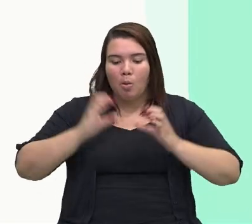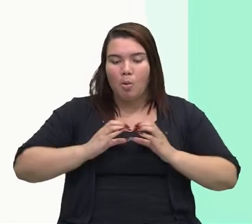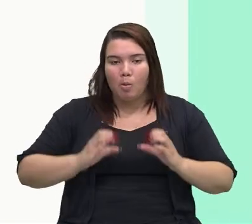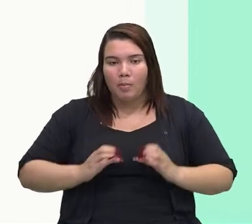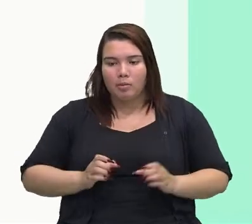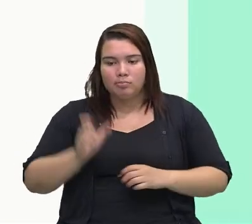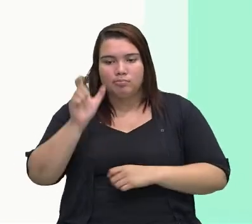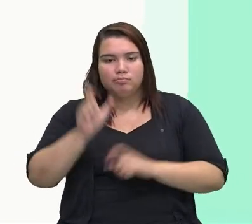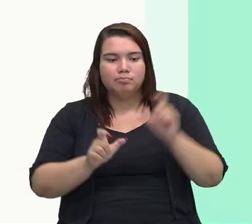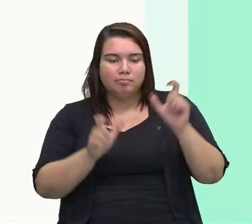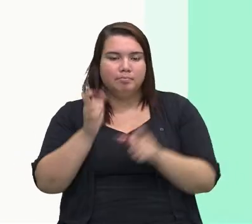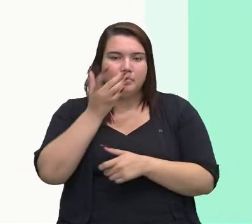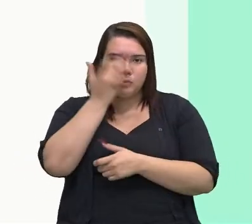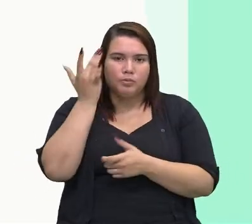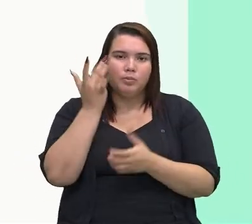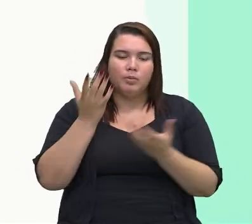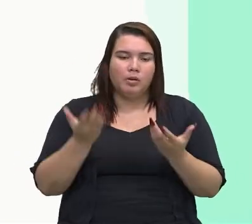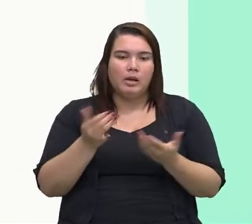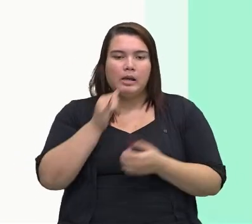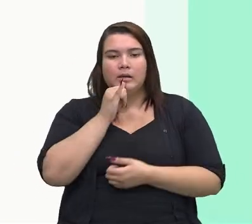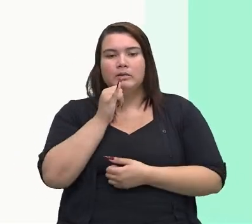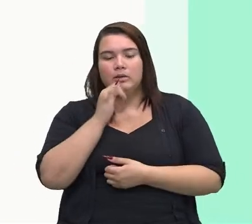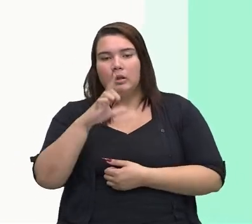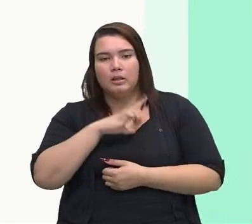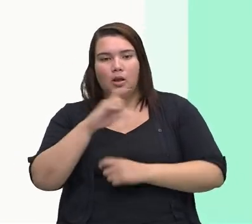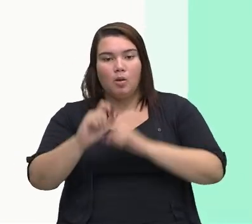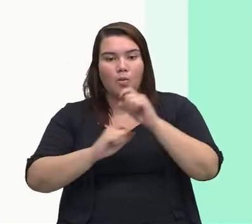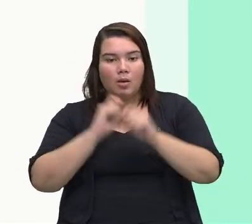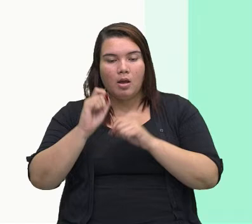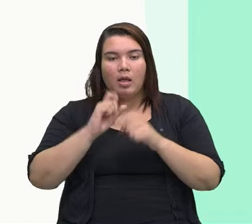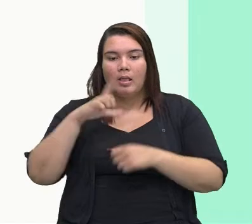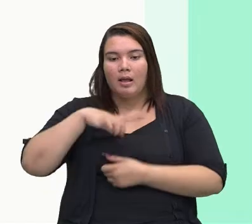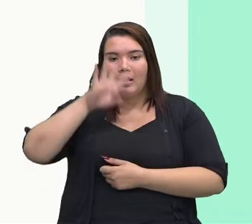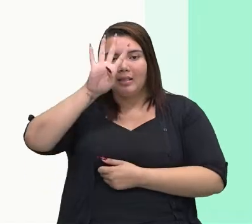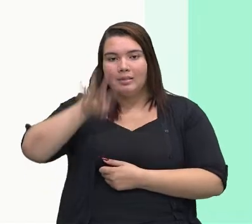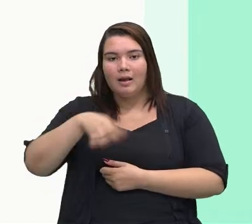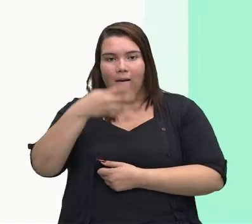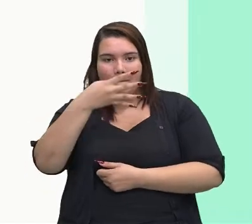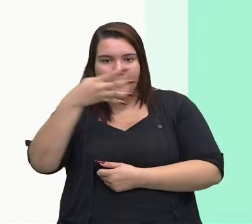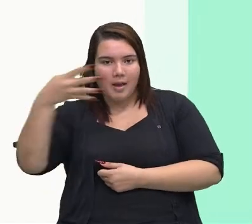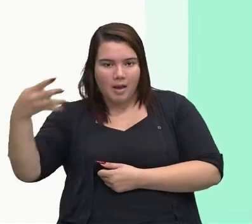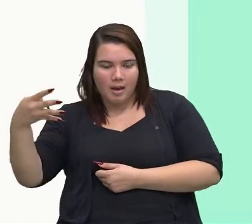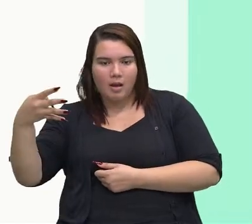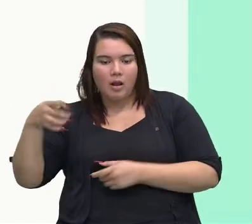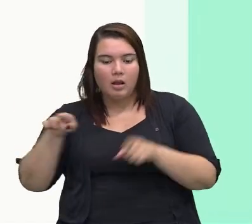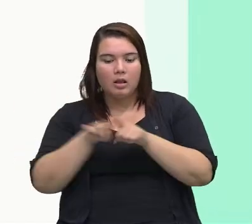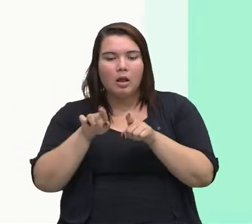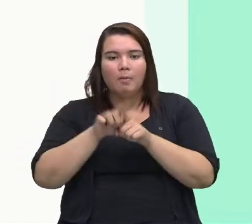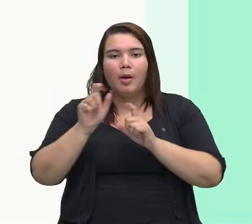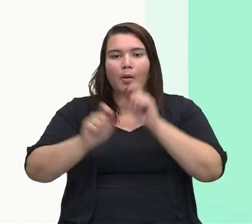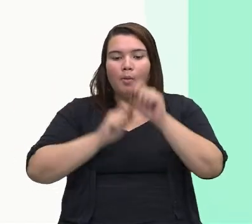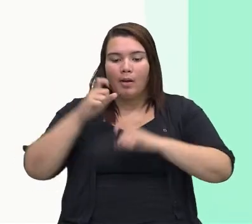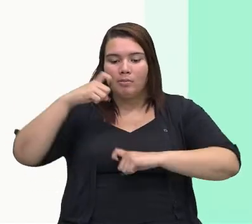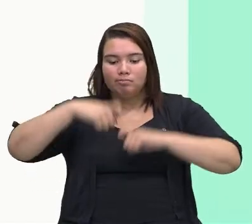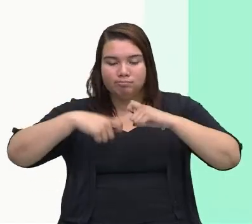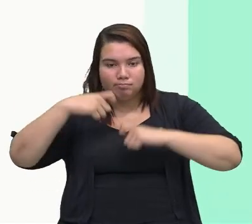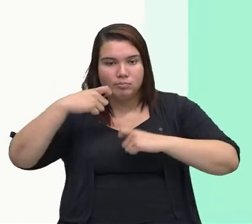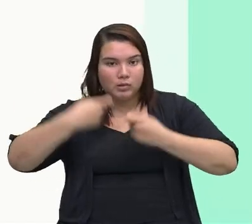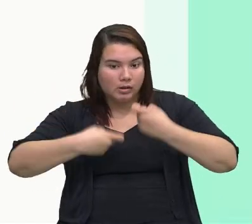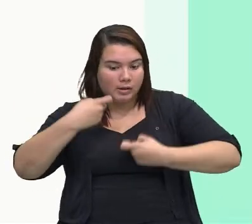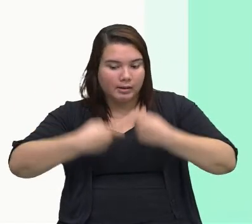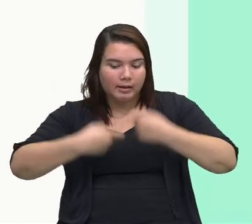dos parceiros. Como exemplo, nós temos ali o calendário ou a tabelinha e também o coito interrompido. No caso da